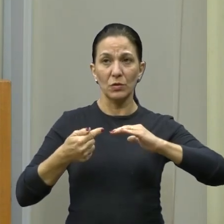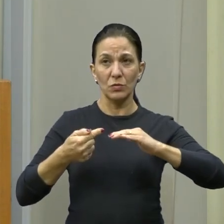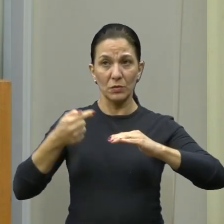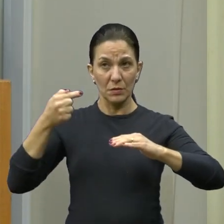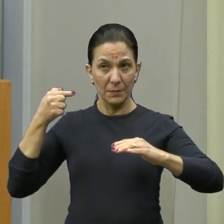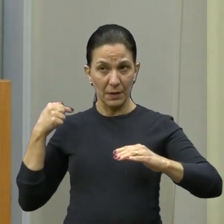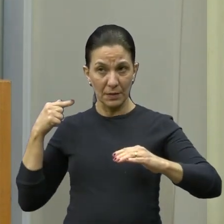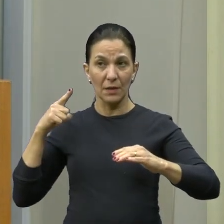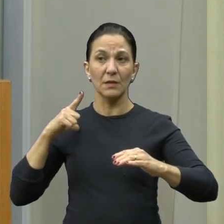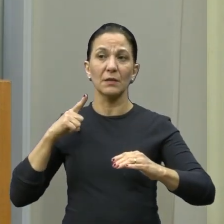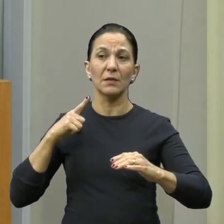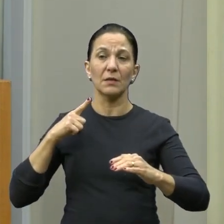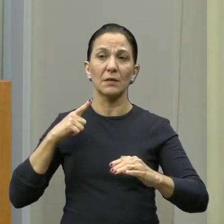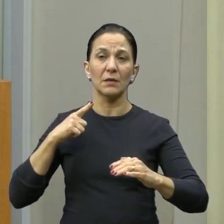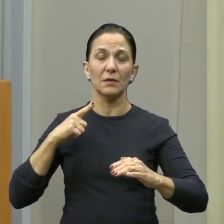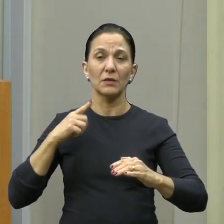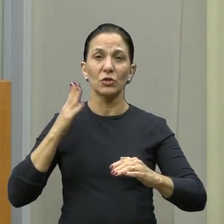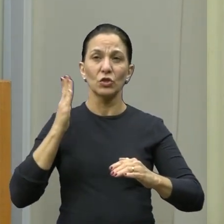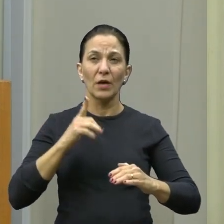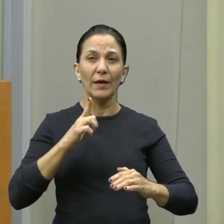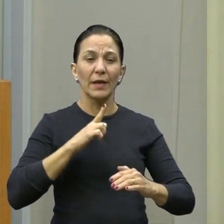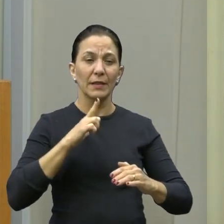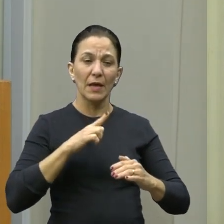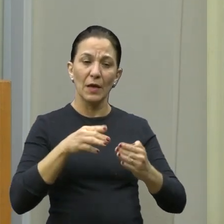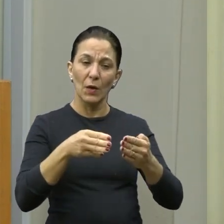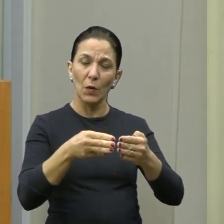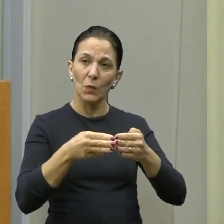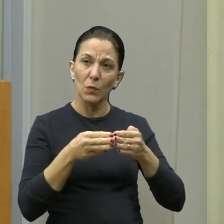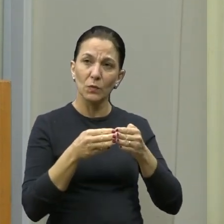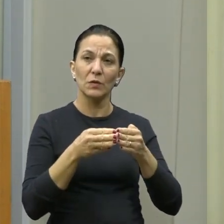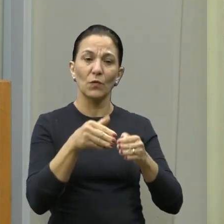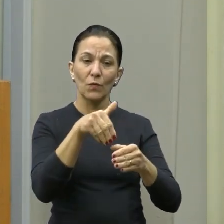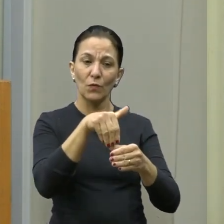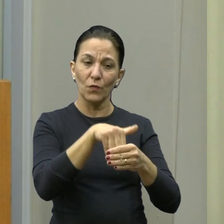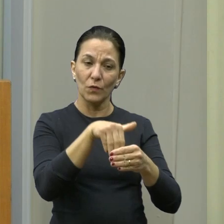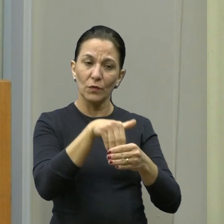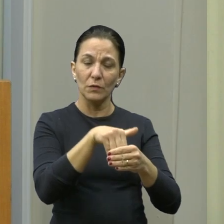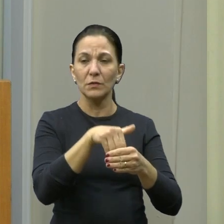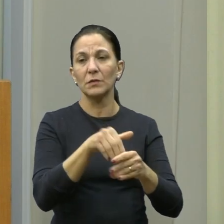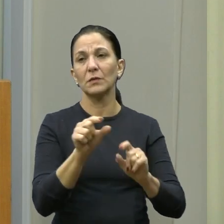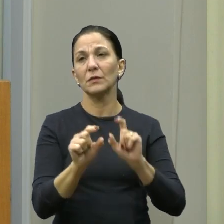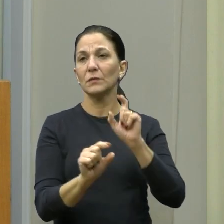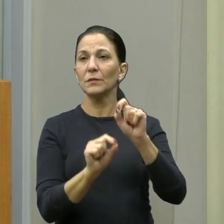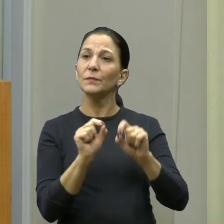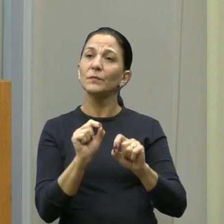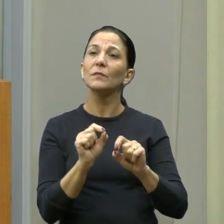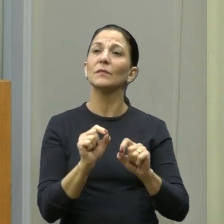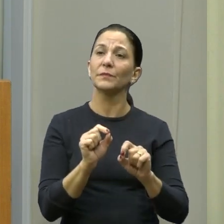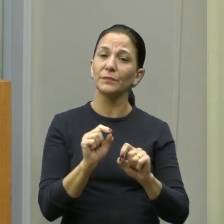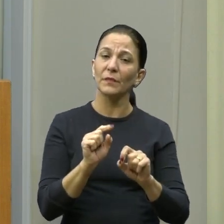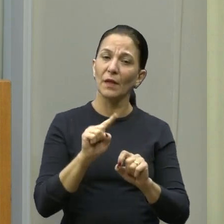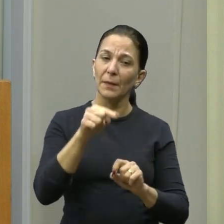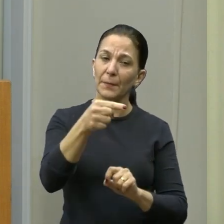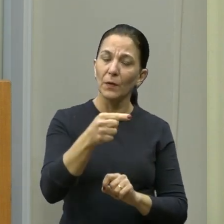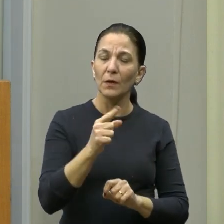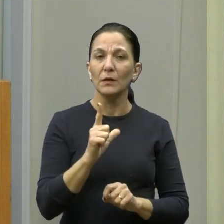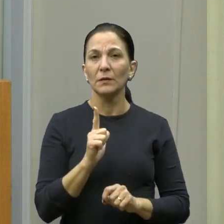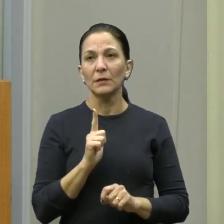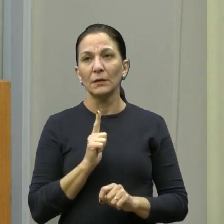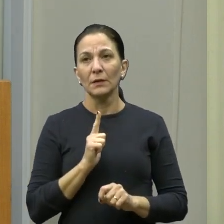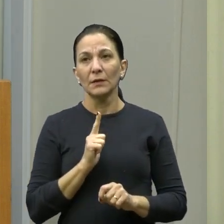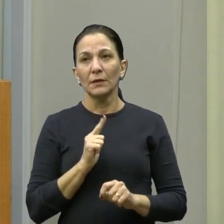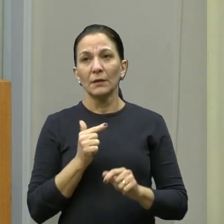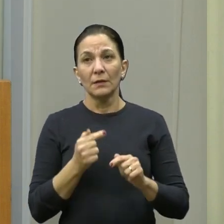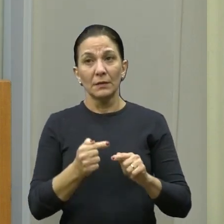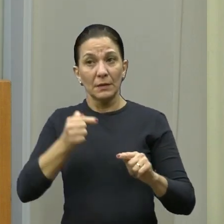passada, embora já tenha uma moção que vai ser votada nessa casa mais para frente, mas